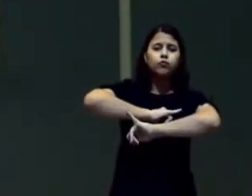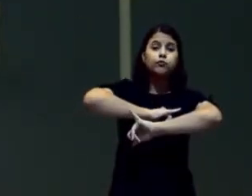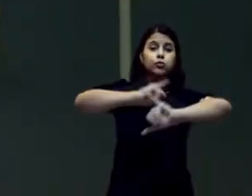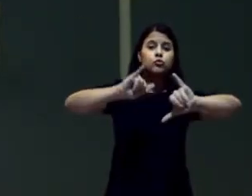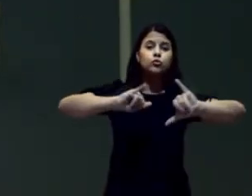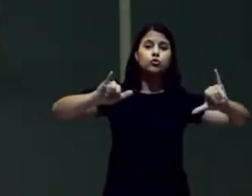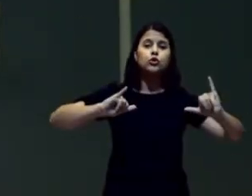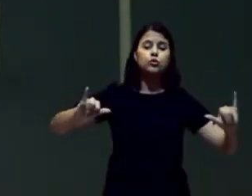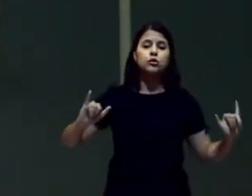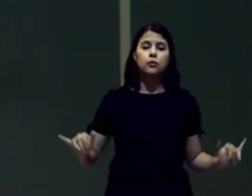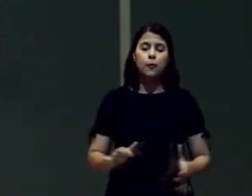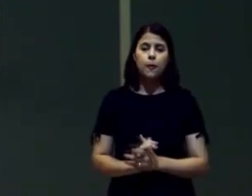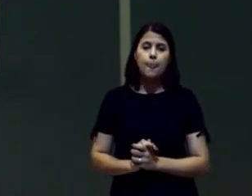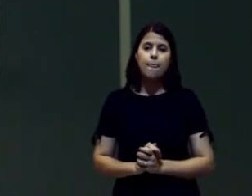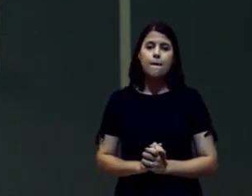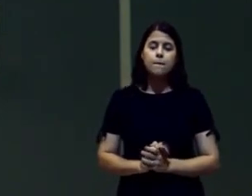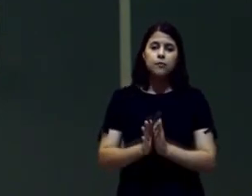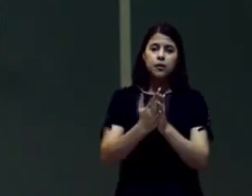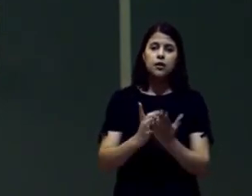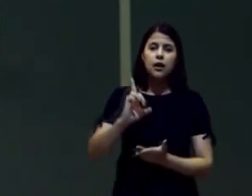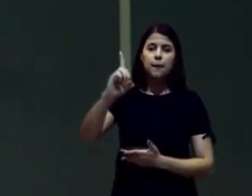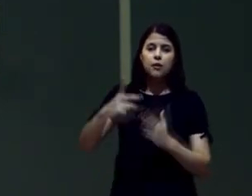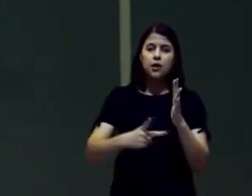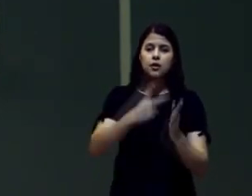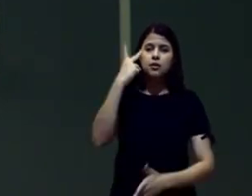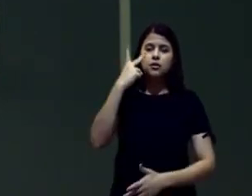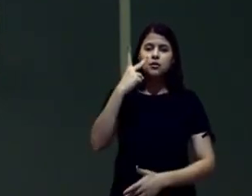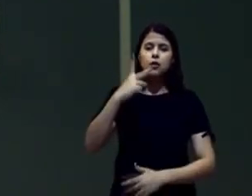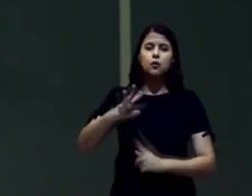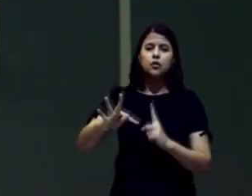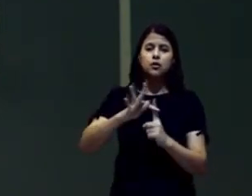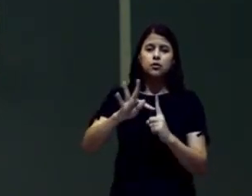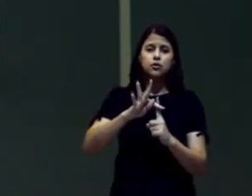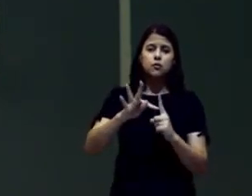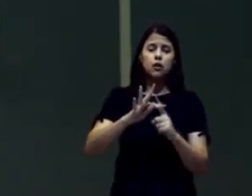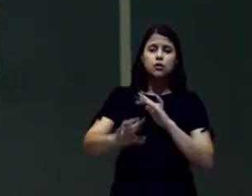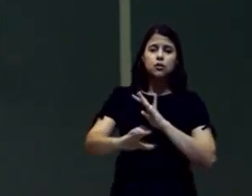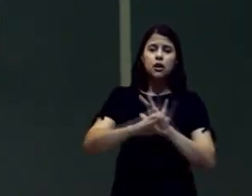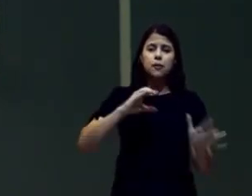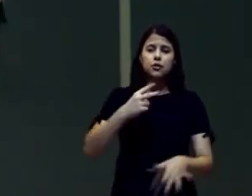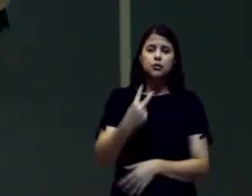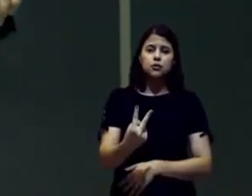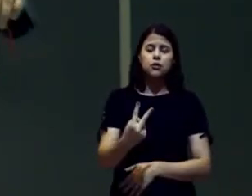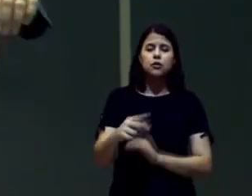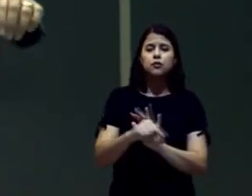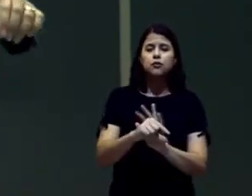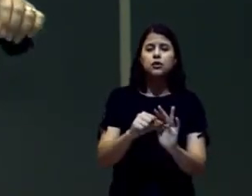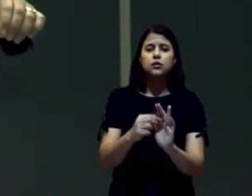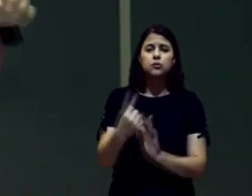vocês. Eu lhes convido ao texto da segunda carta de Paulo a Timóteo, no capítulo 2, no versículo